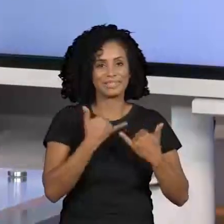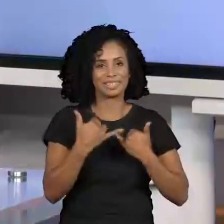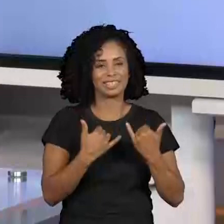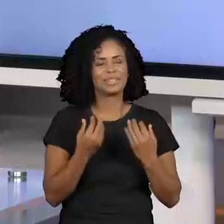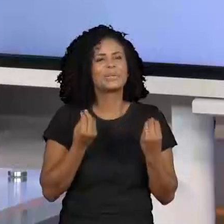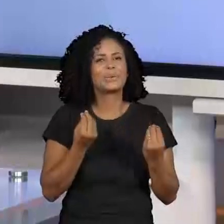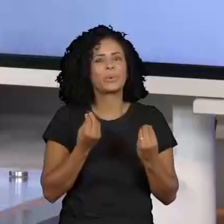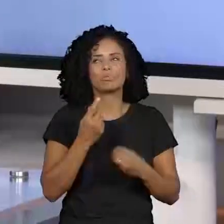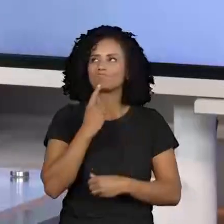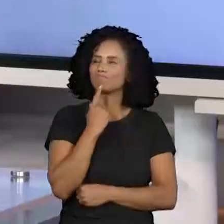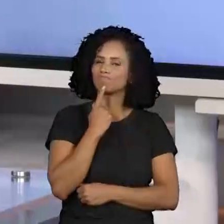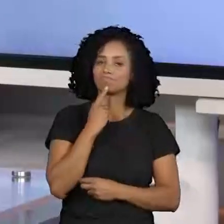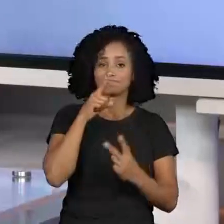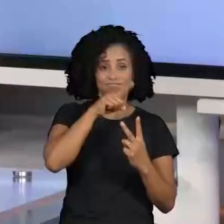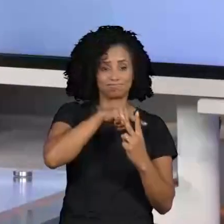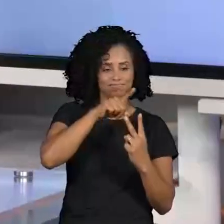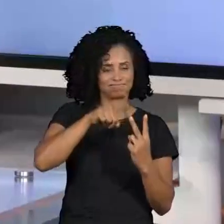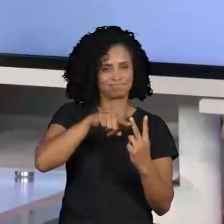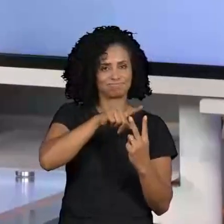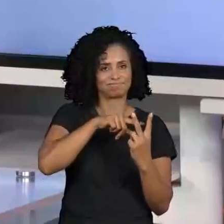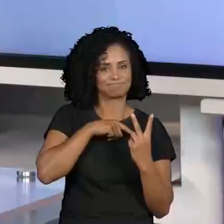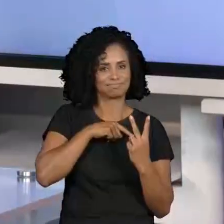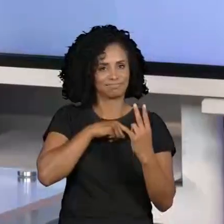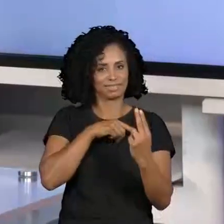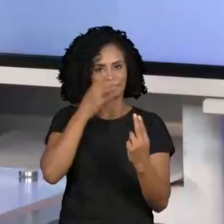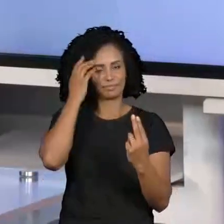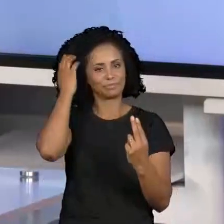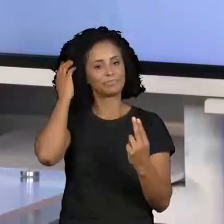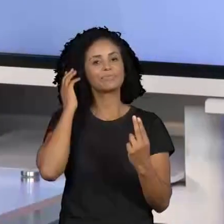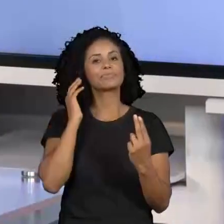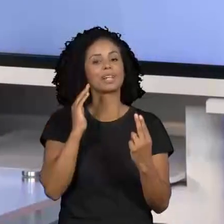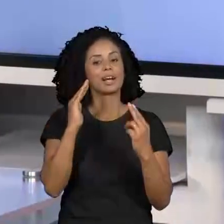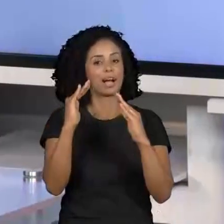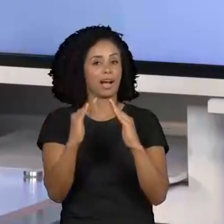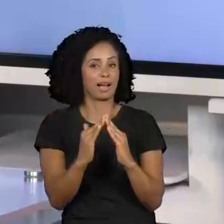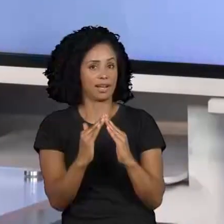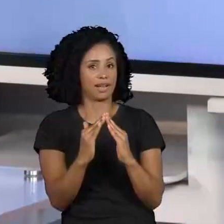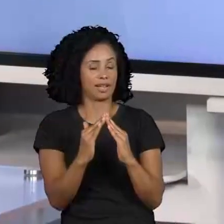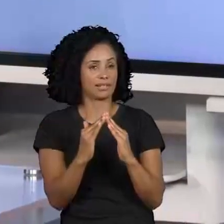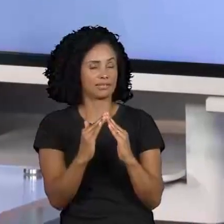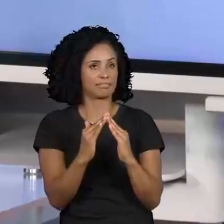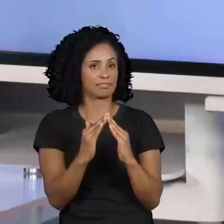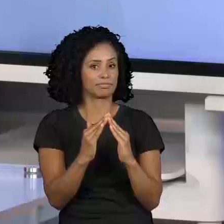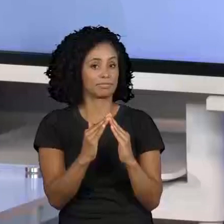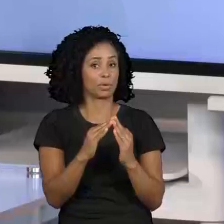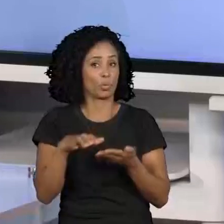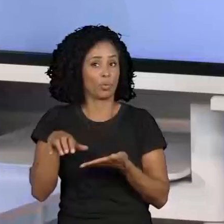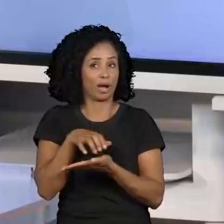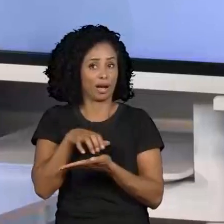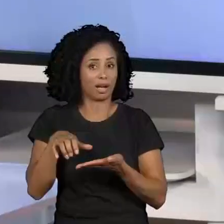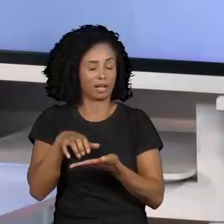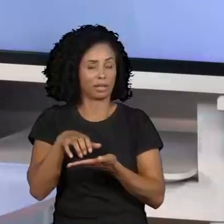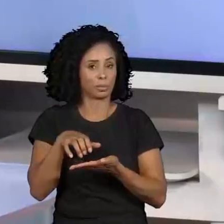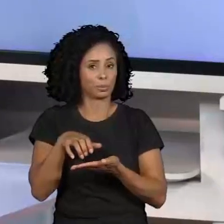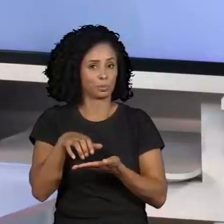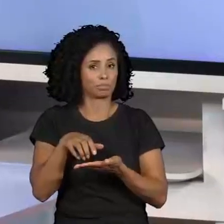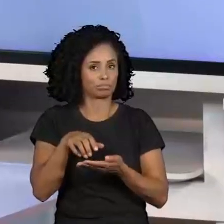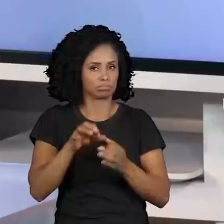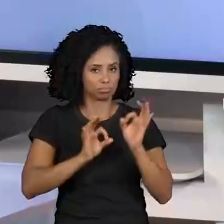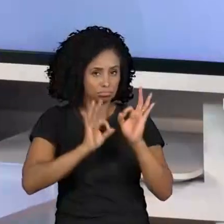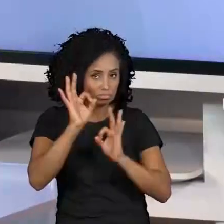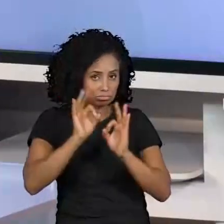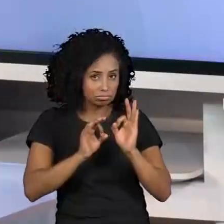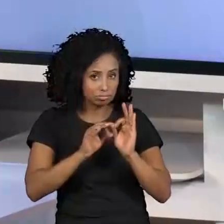isso aqui? Eu tenho a Regiane, o Luiz, um casarão e um carrinho. Organiza a lista